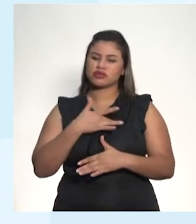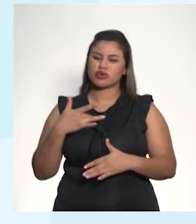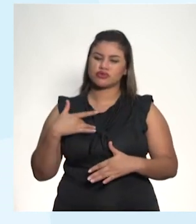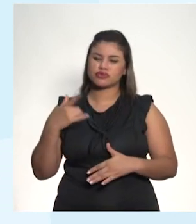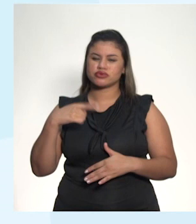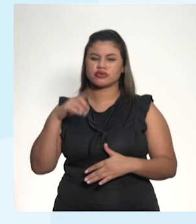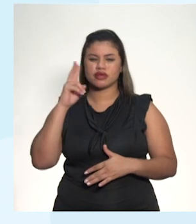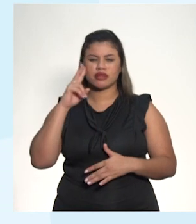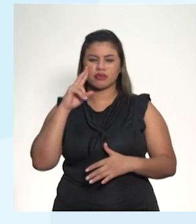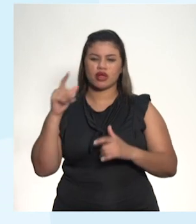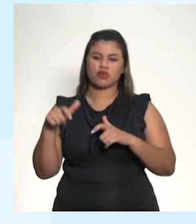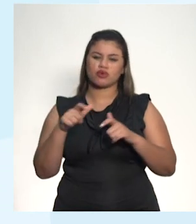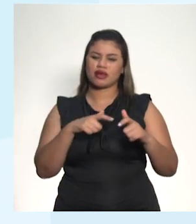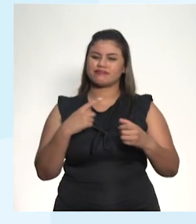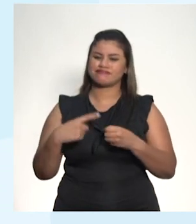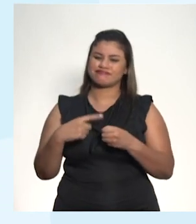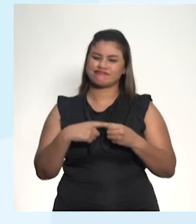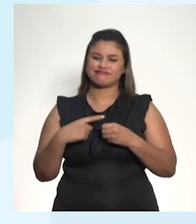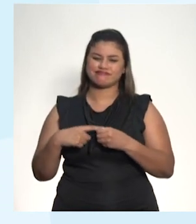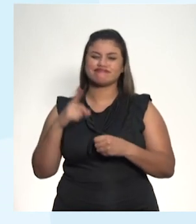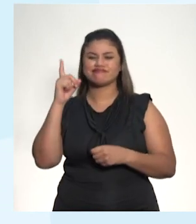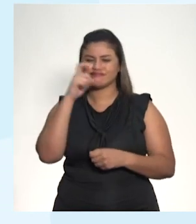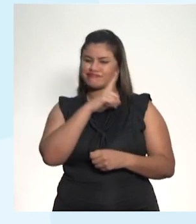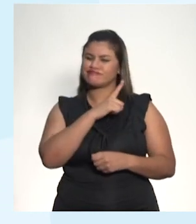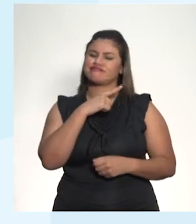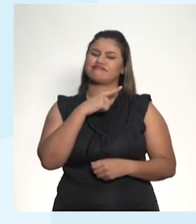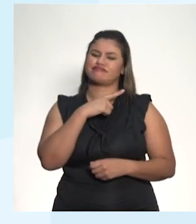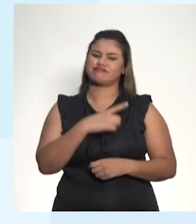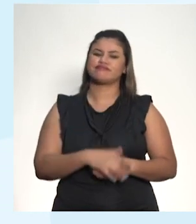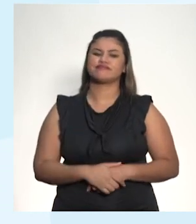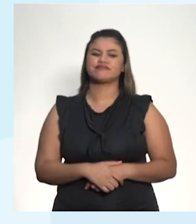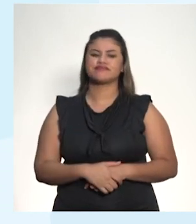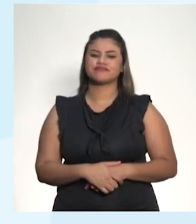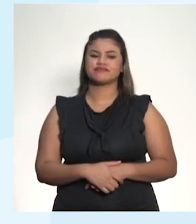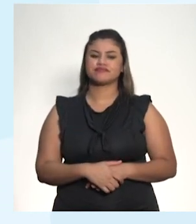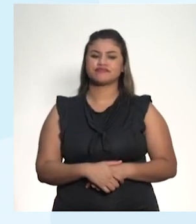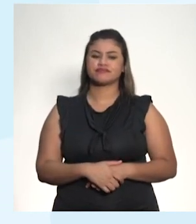lembrar que ainda em muitos lugares do interior o acesso à saúde é muito precário.